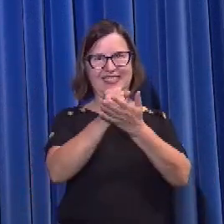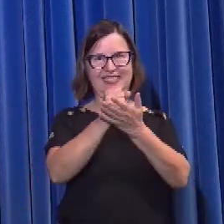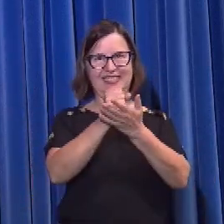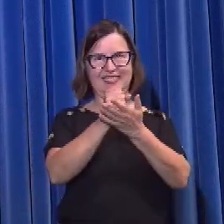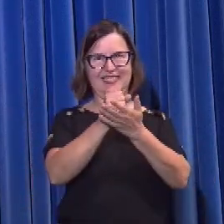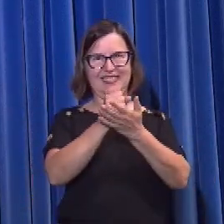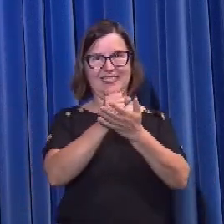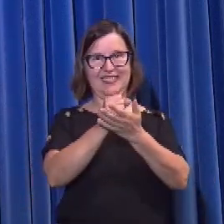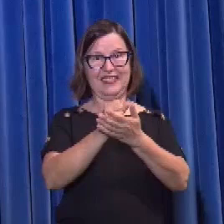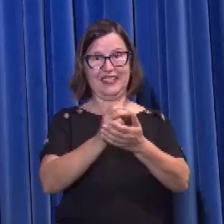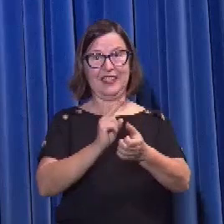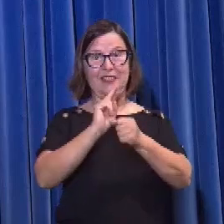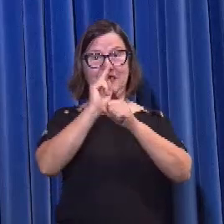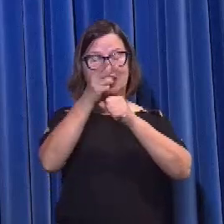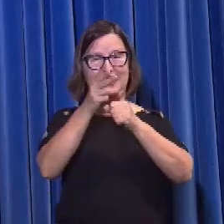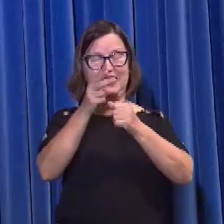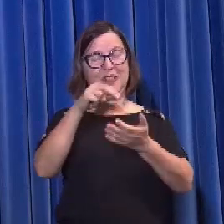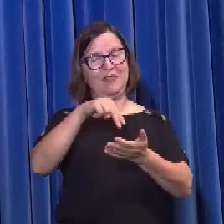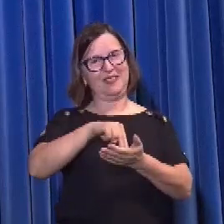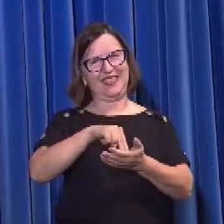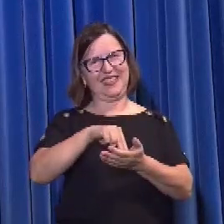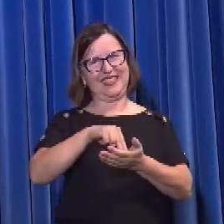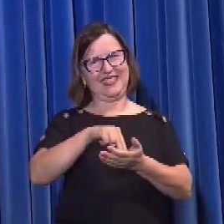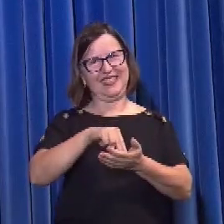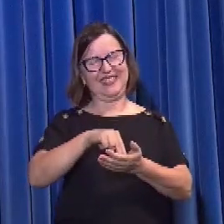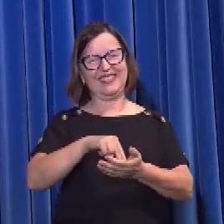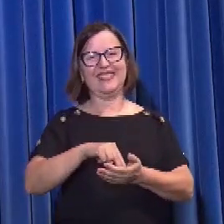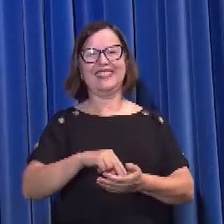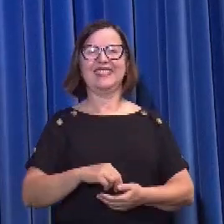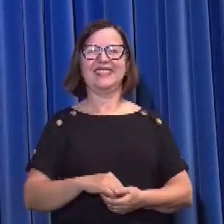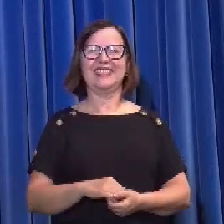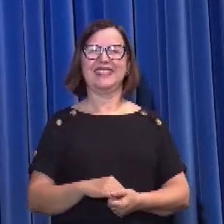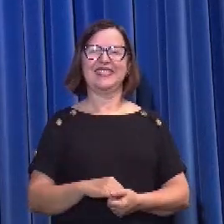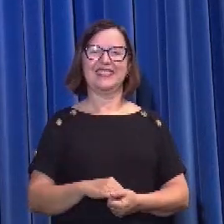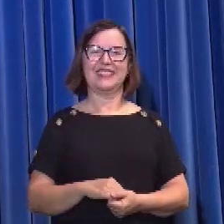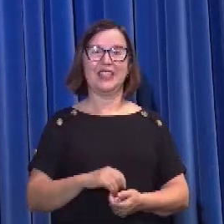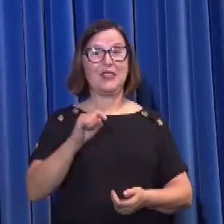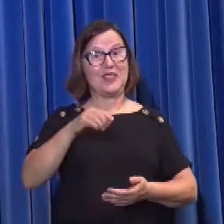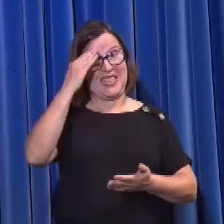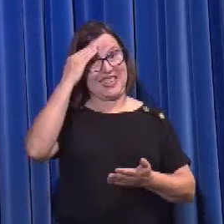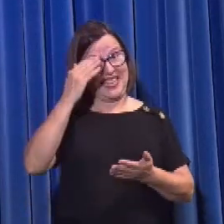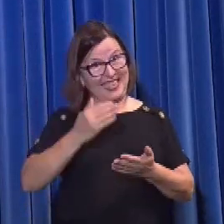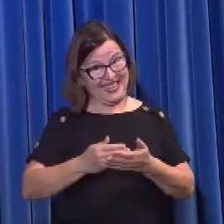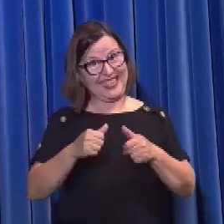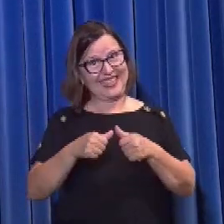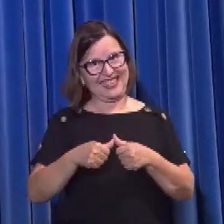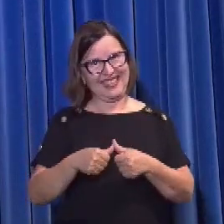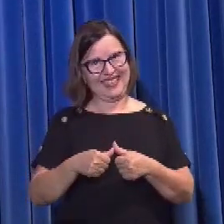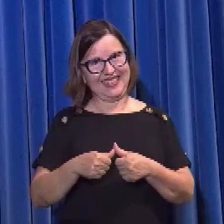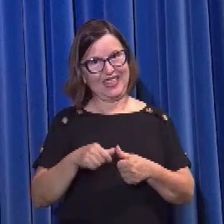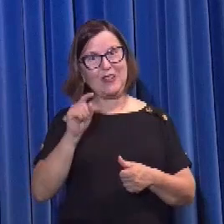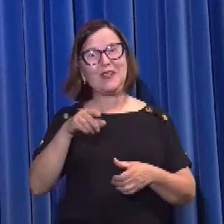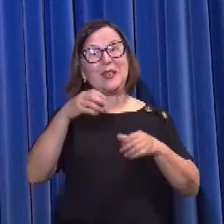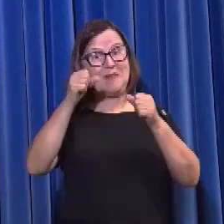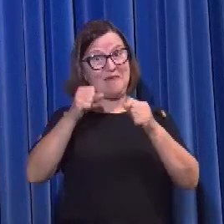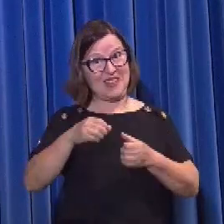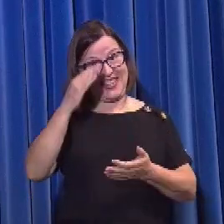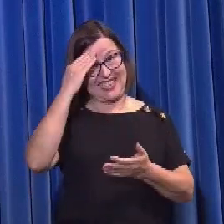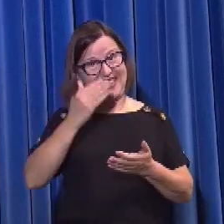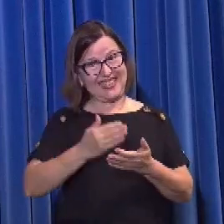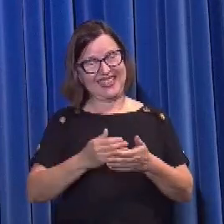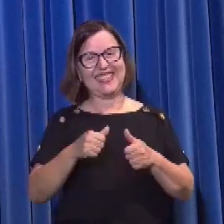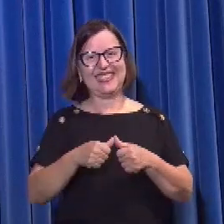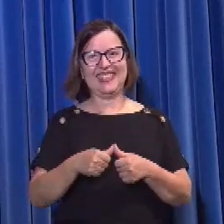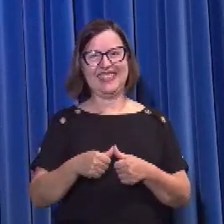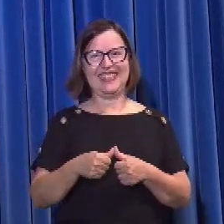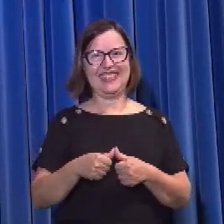sustentados, fortalecidos e firmados. Você crê nisso? Você pode crer nisso?